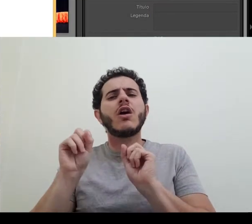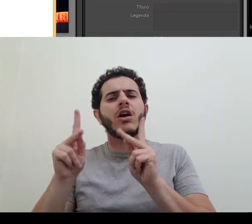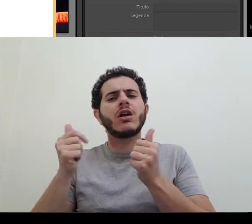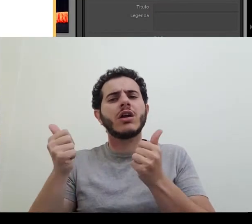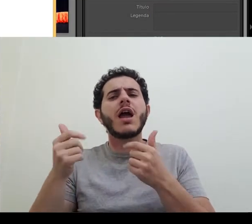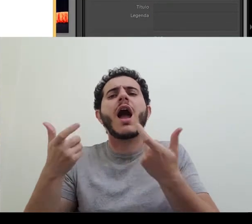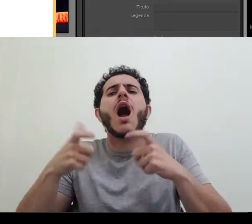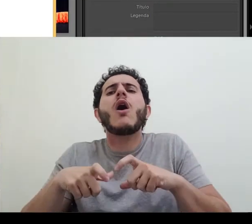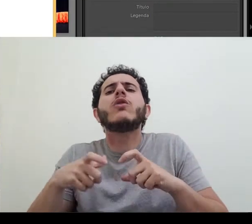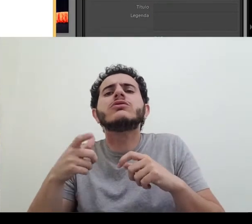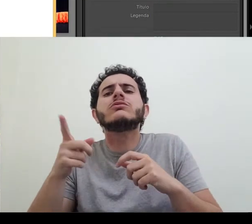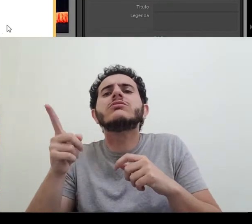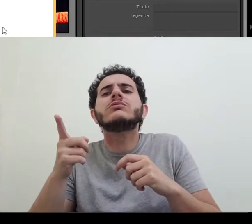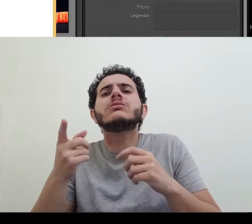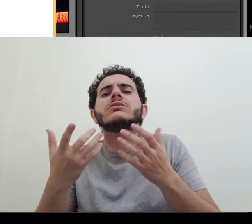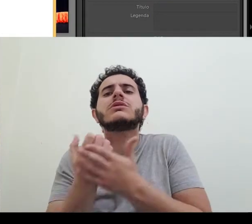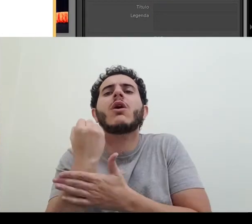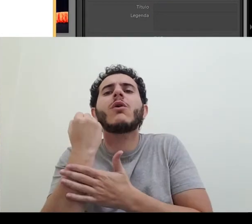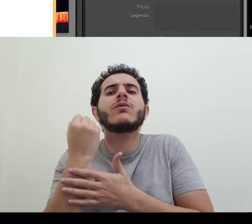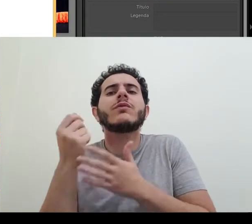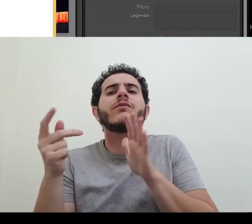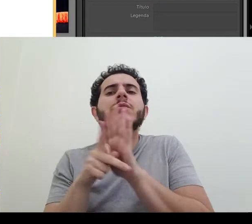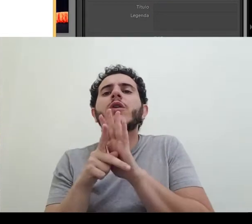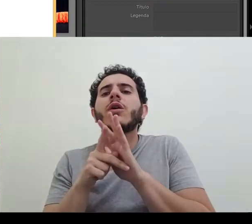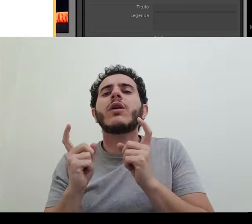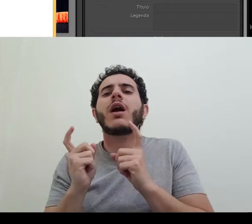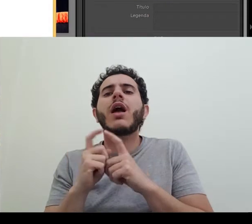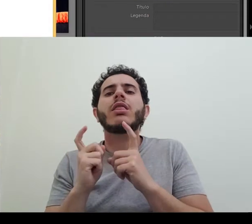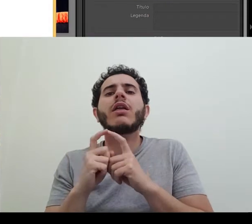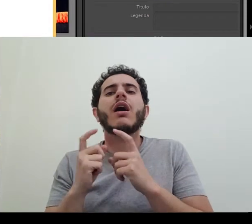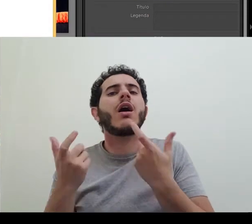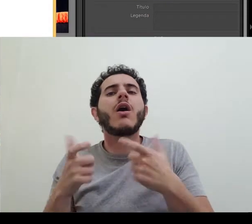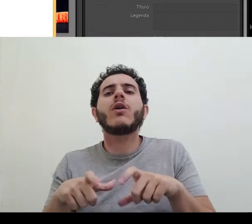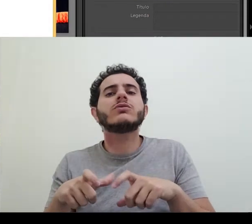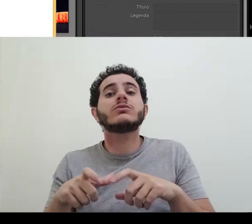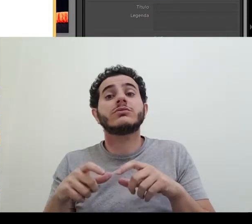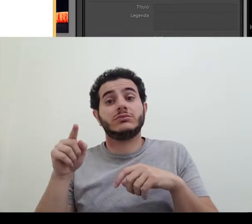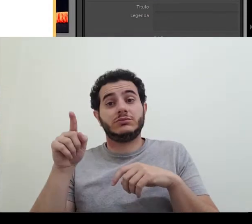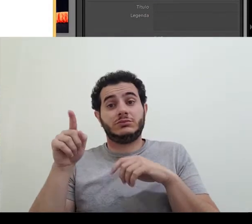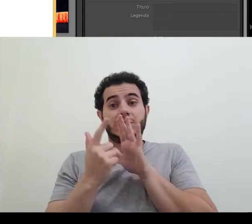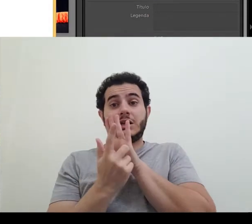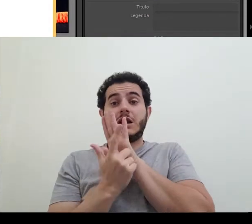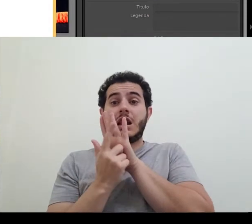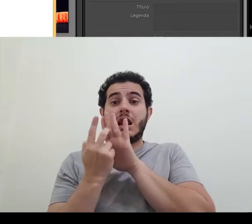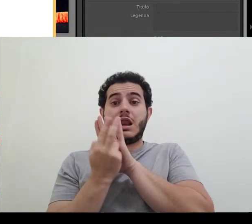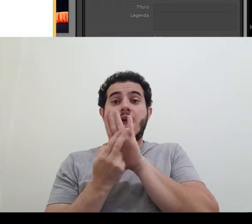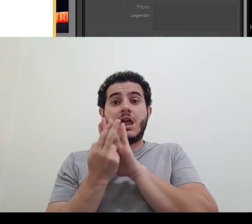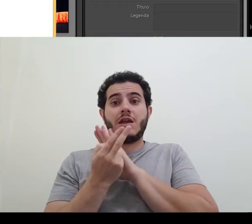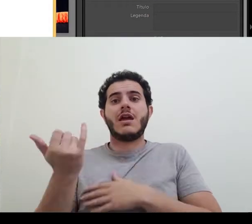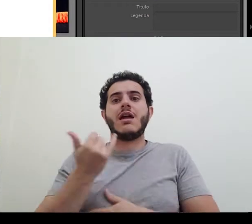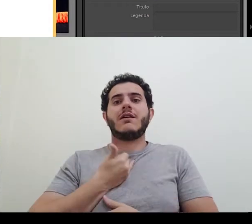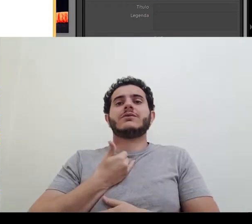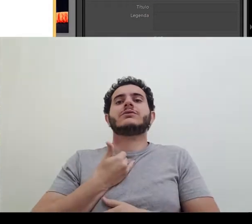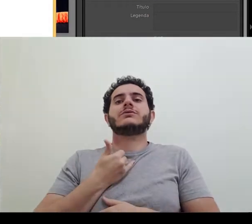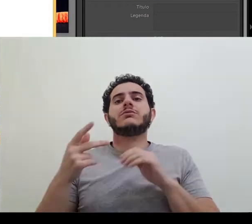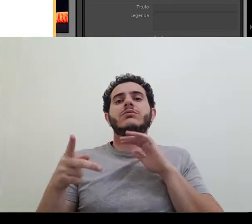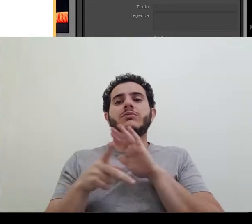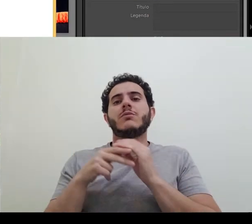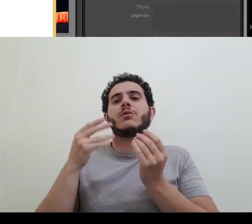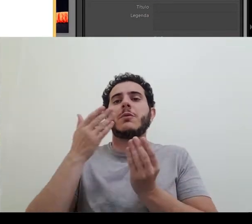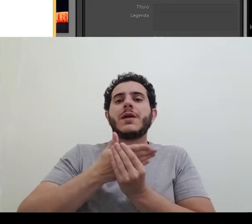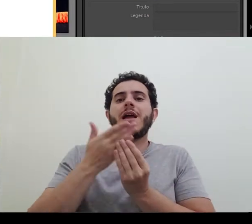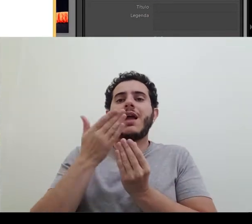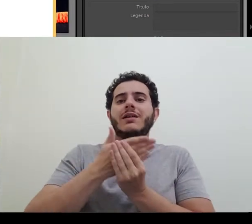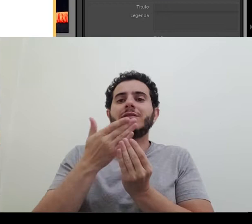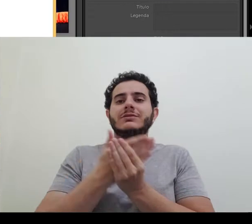quer abrir esse catálogo, onde você quer salvar esse arquivo, né? O Lightroom, por pré-definição, ele salva numa pasta chamada Lightroom